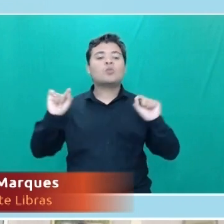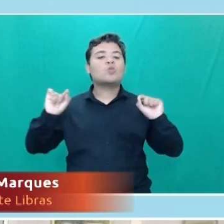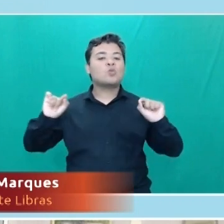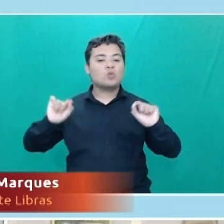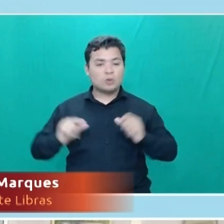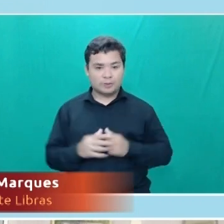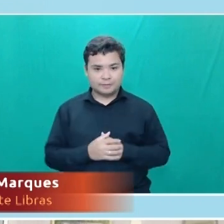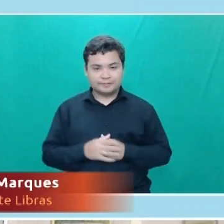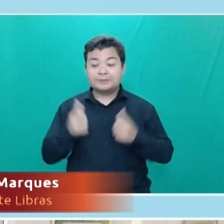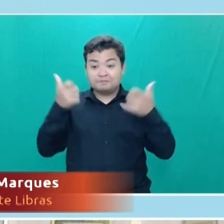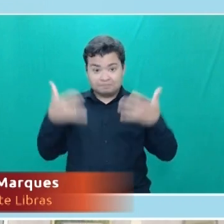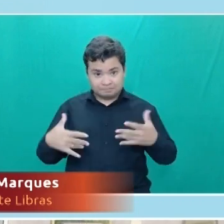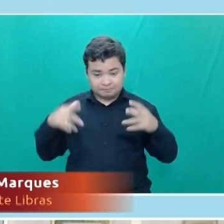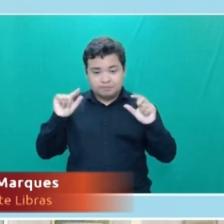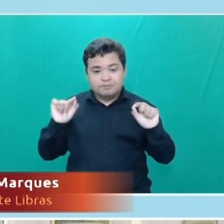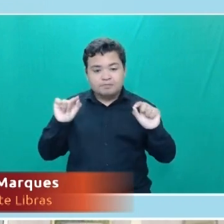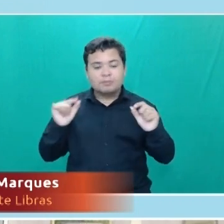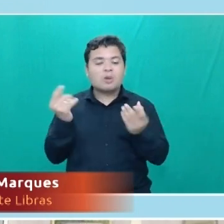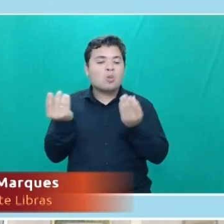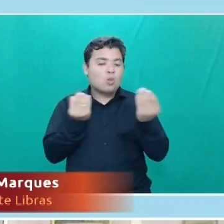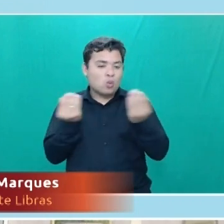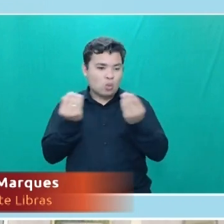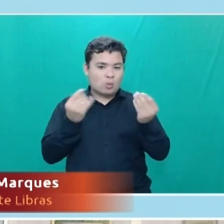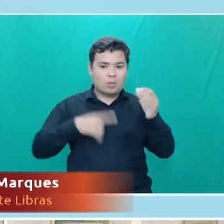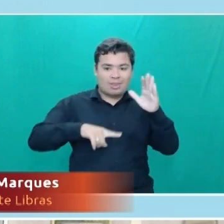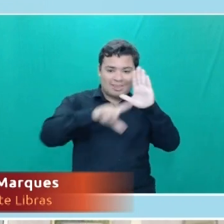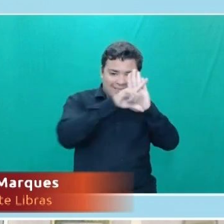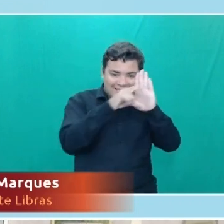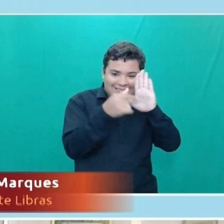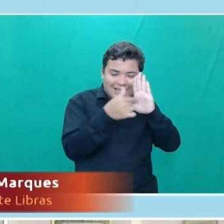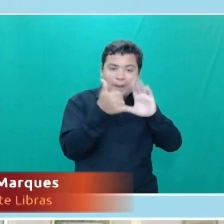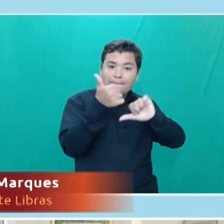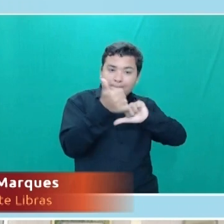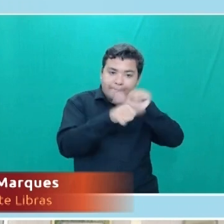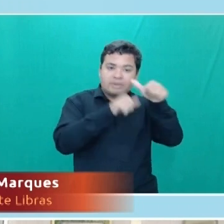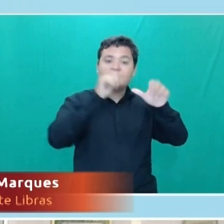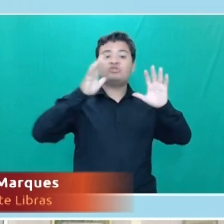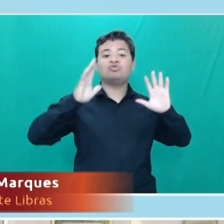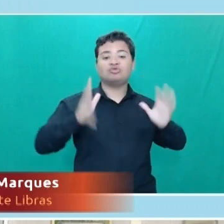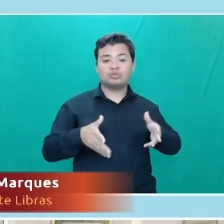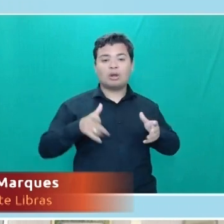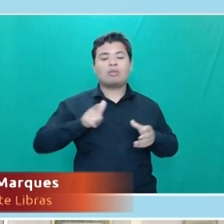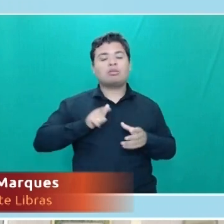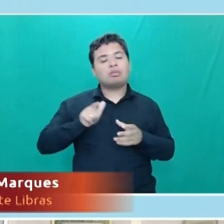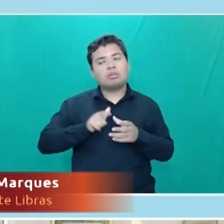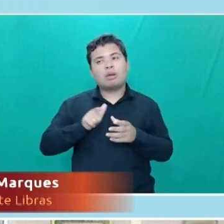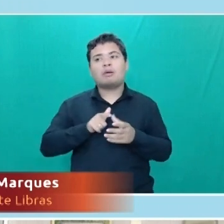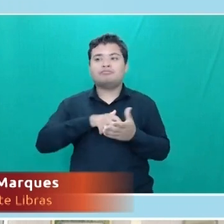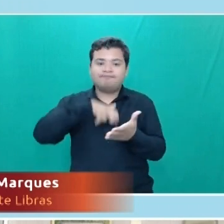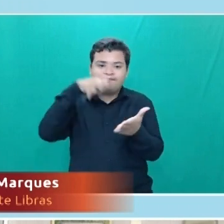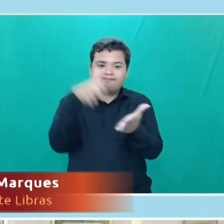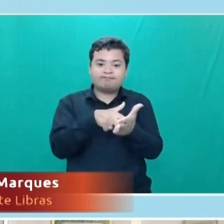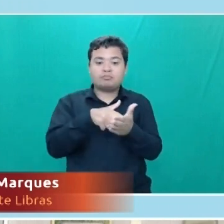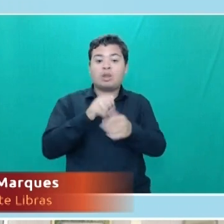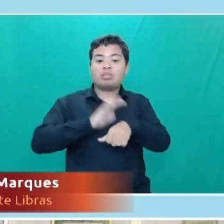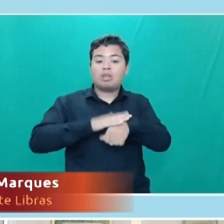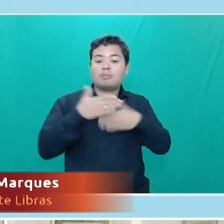como essa alteração da legislação, né, o aumento da punição, considerar